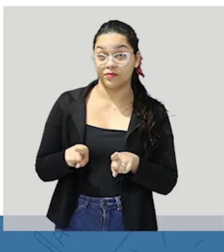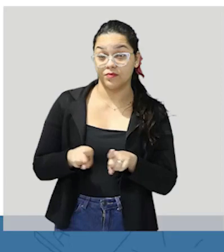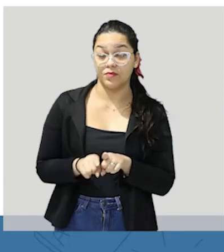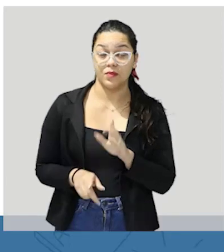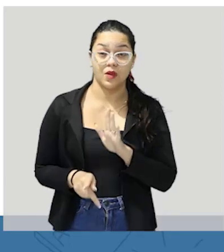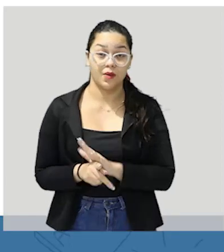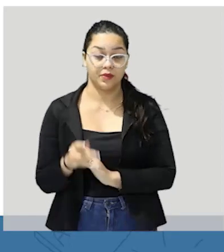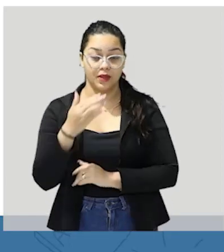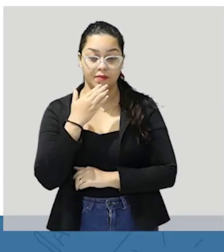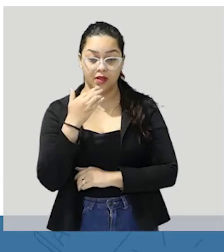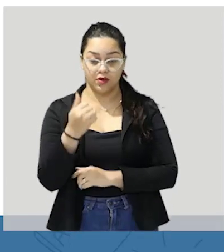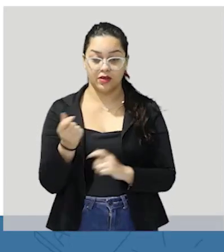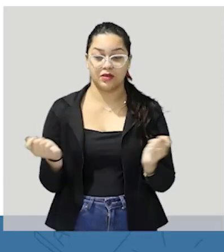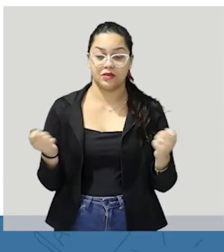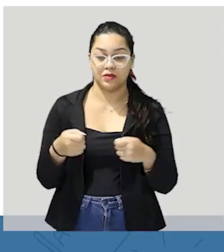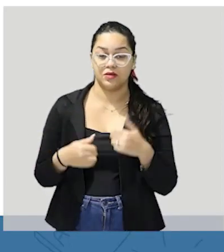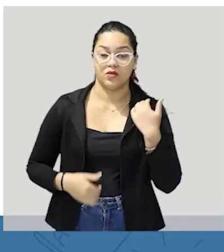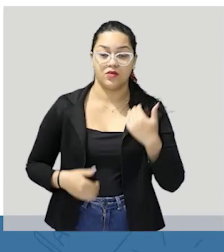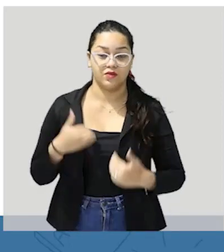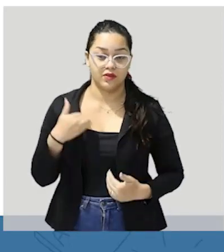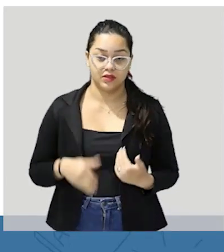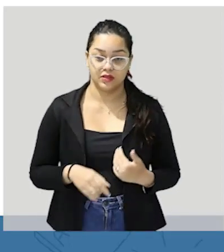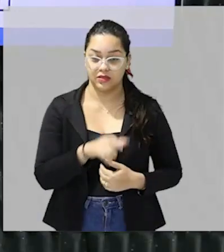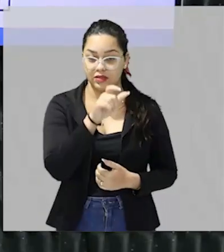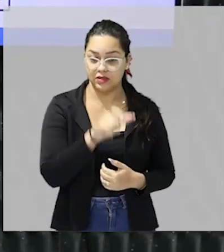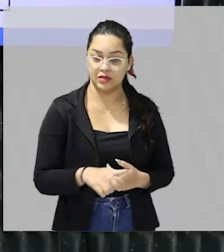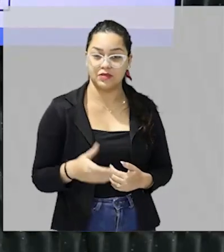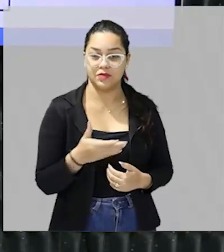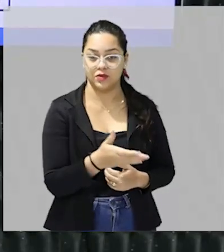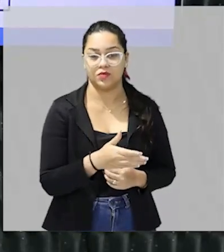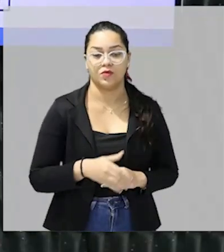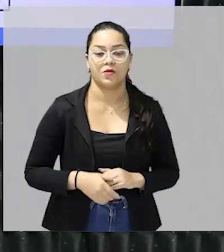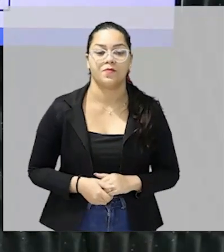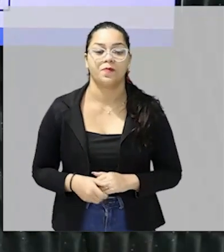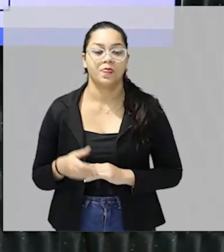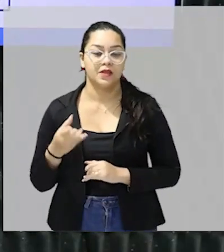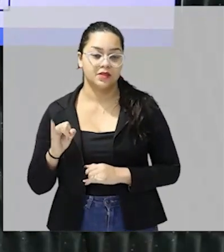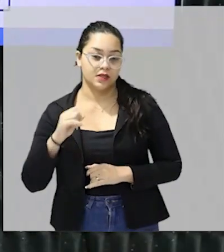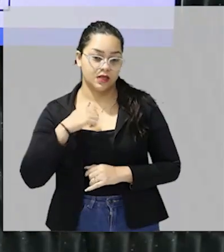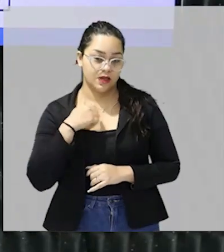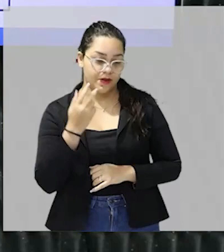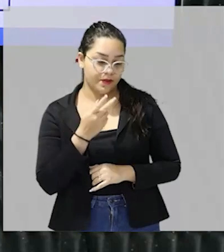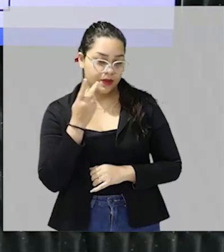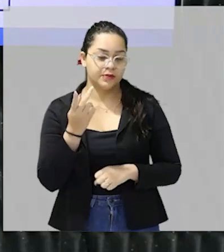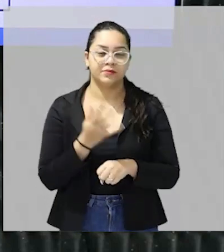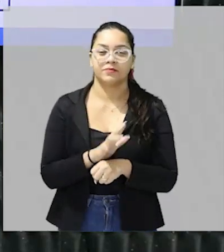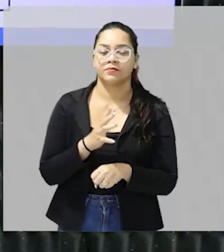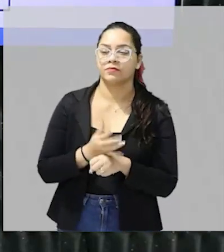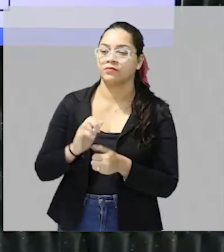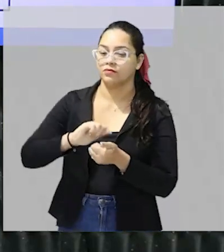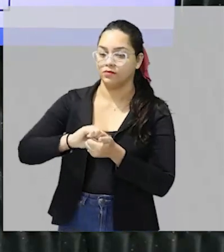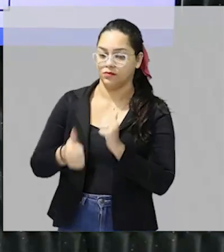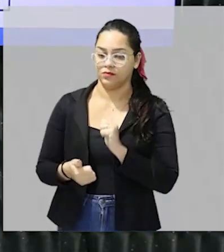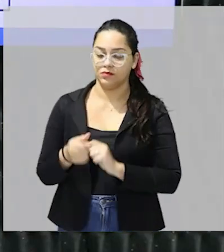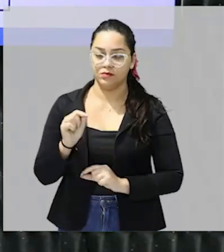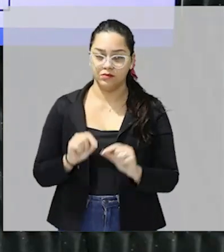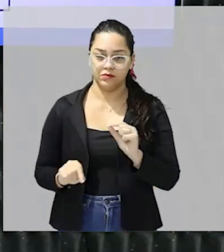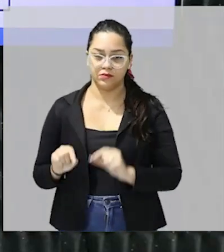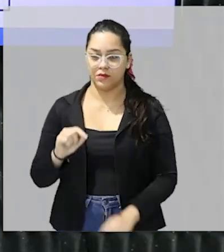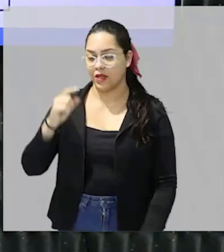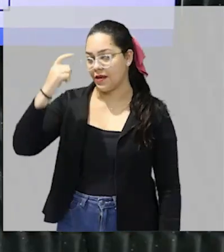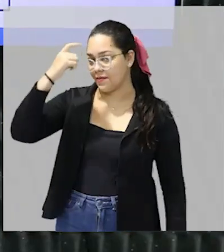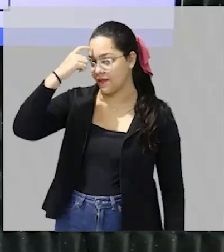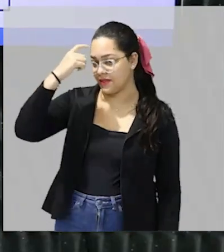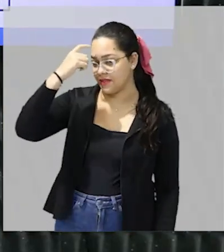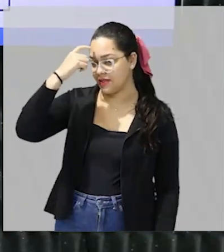da melhoria das capacidades físicas desse indivíduo. Então, se eu falo de um treinamento esportivo, que ele é